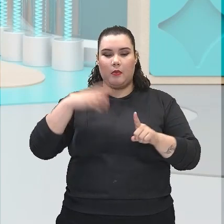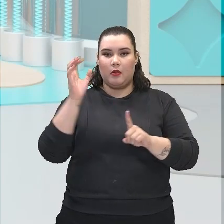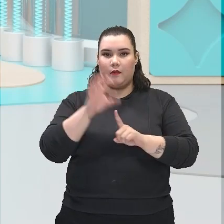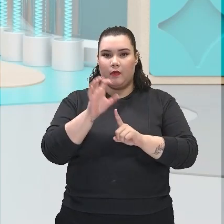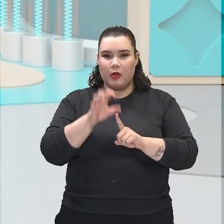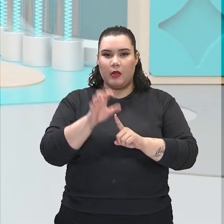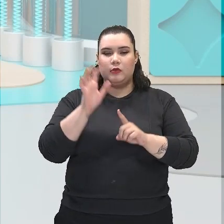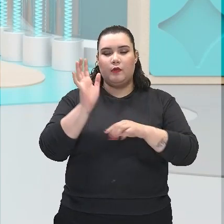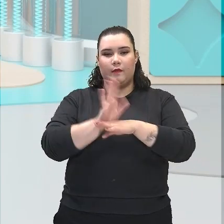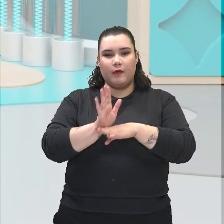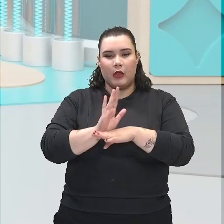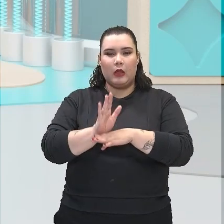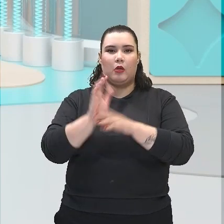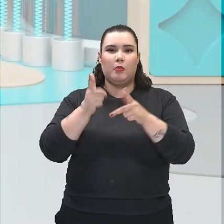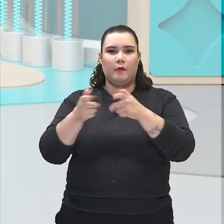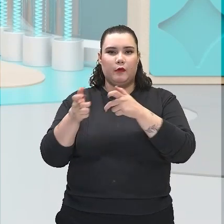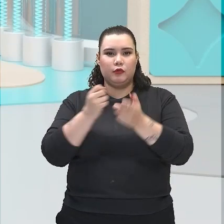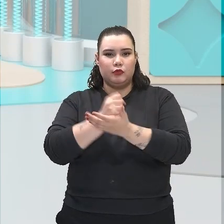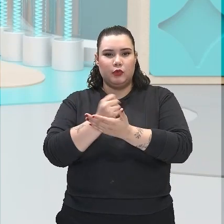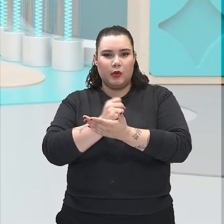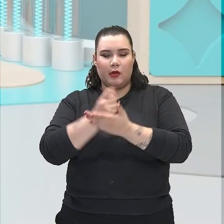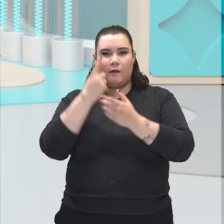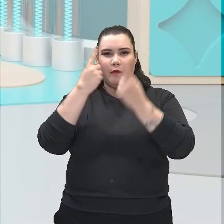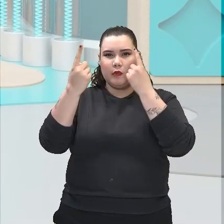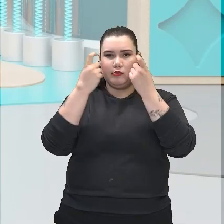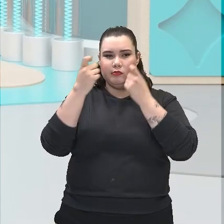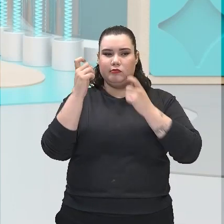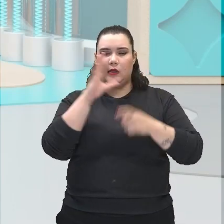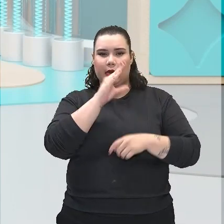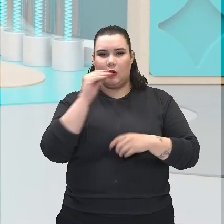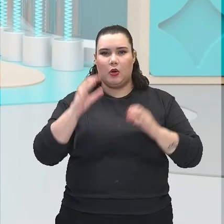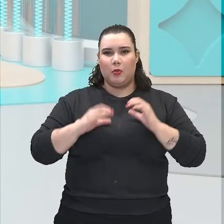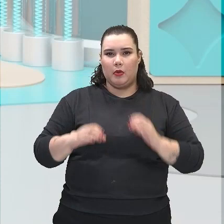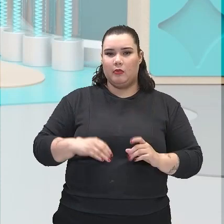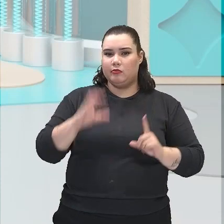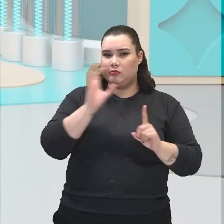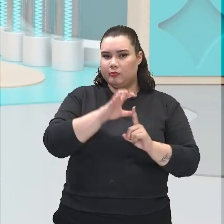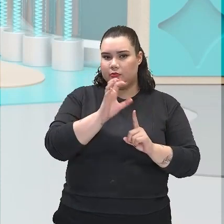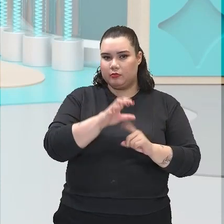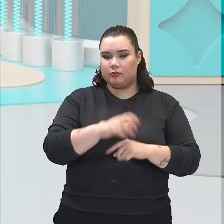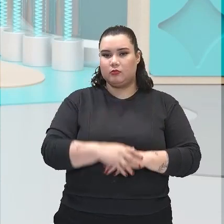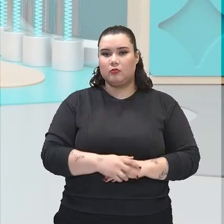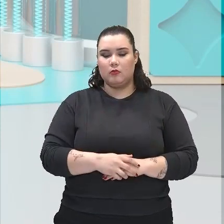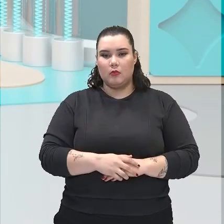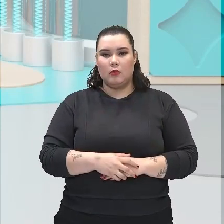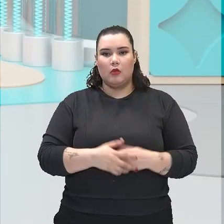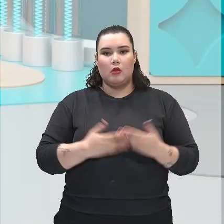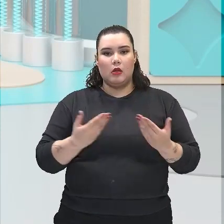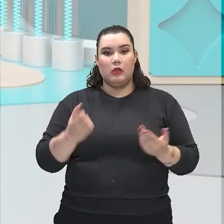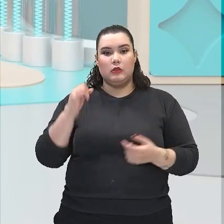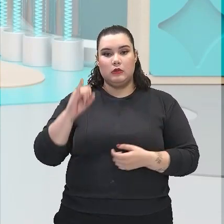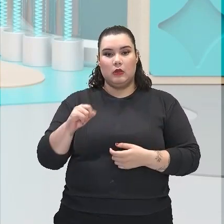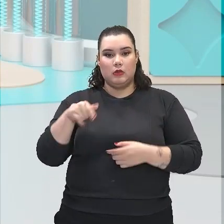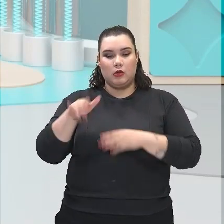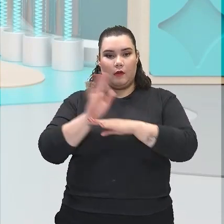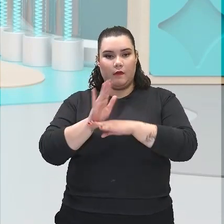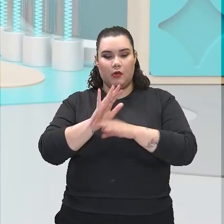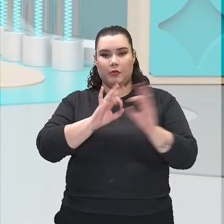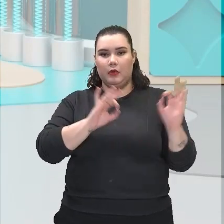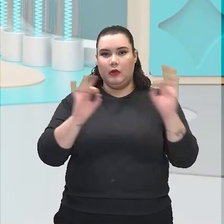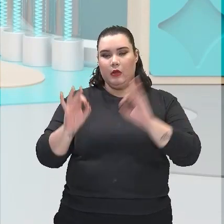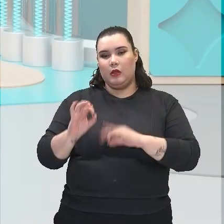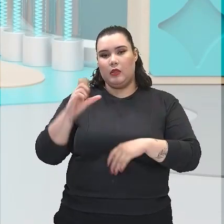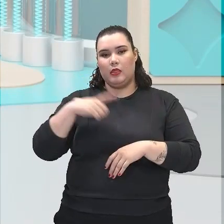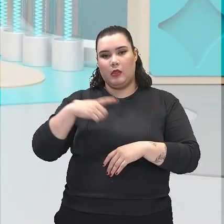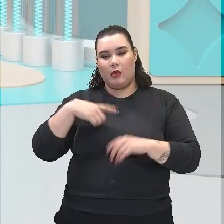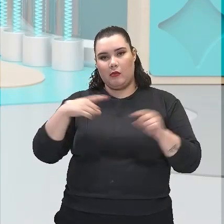e videogames com cenas violentas no comportamento das crianças, a questão se esses filmes e cenas eles influenciam ou